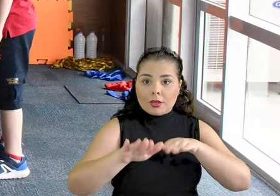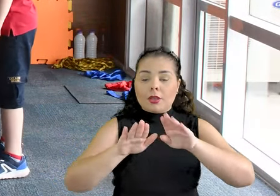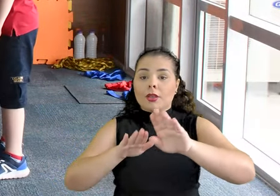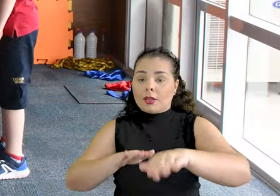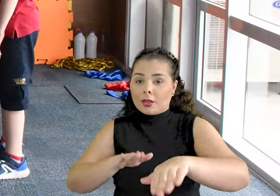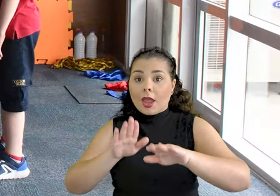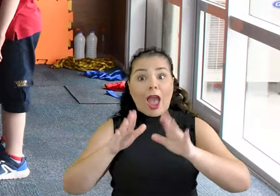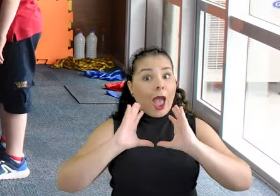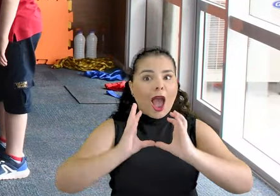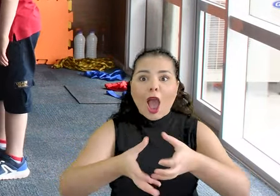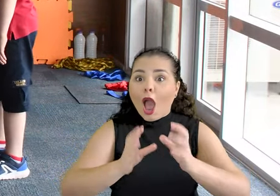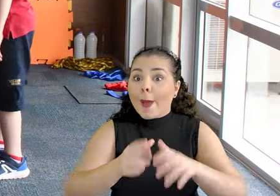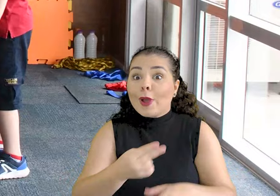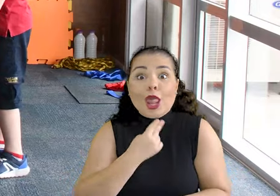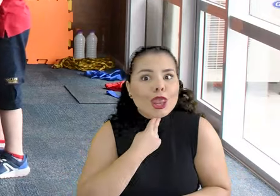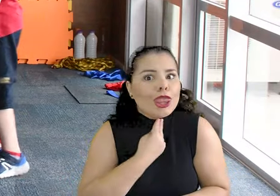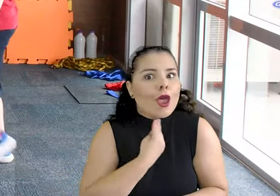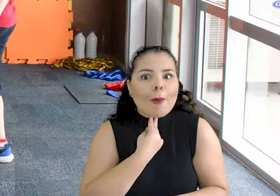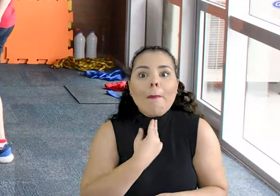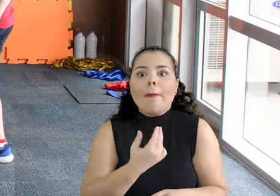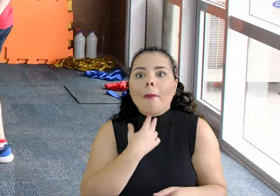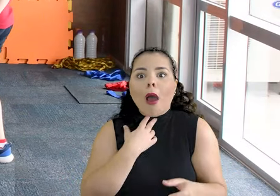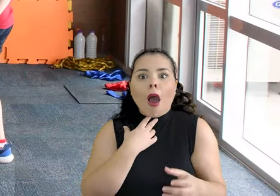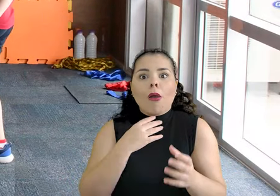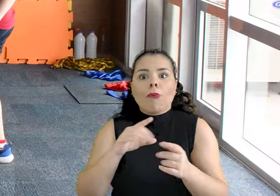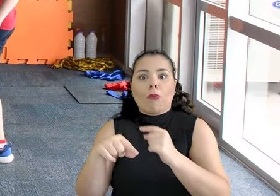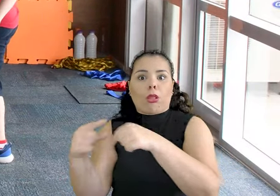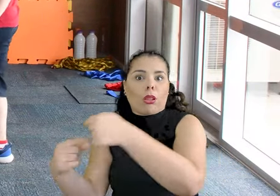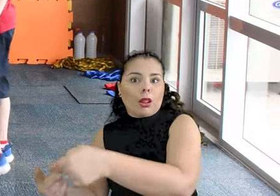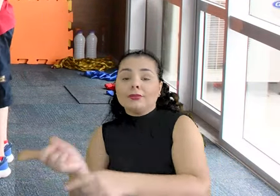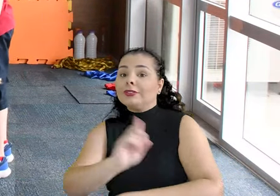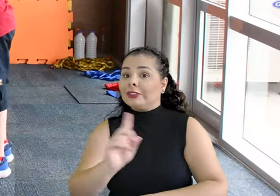Vamos fazer só com duas pés. A postura,